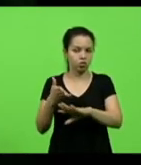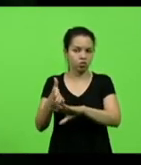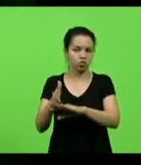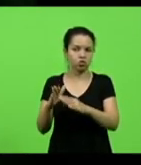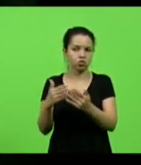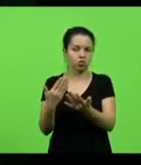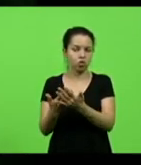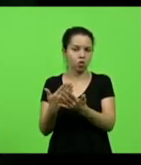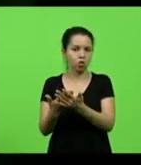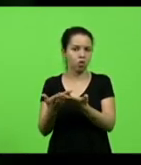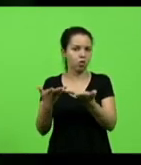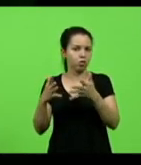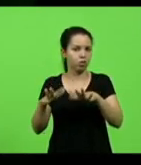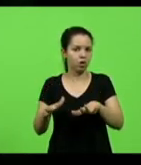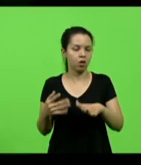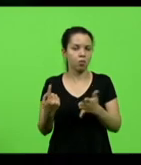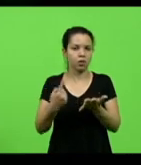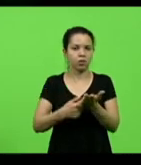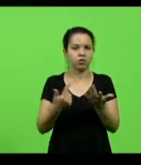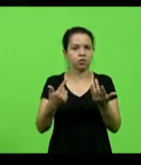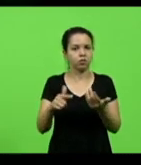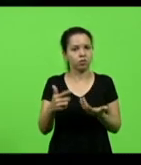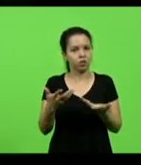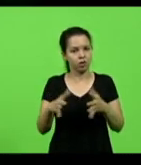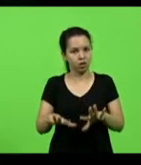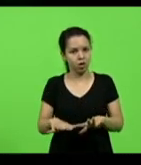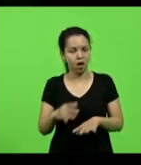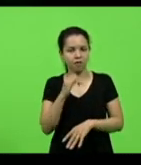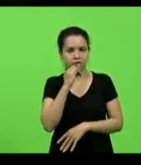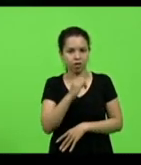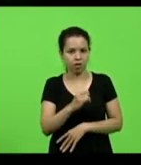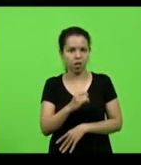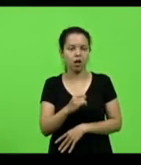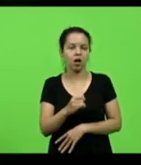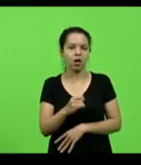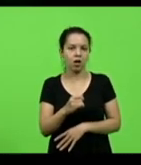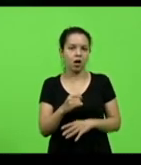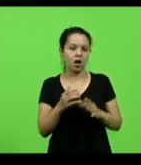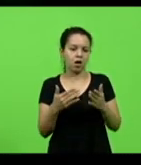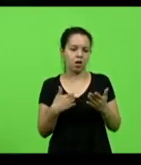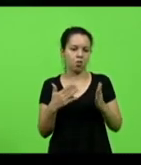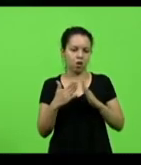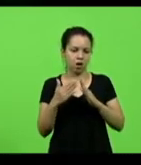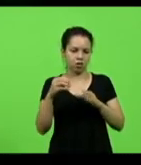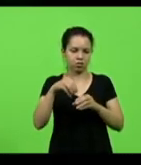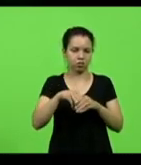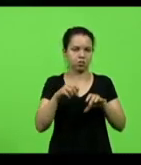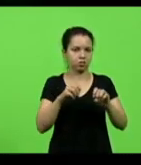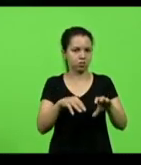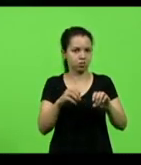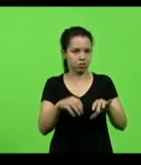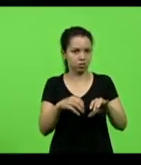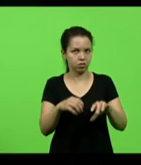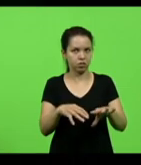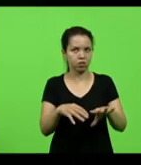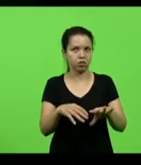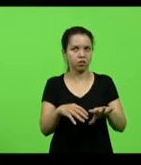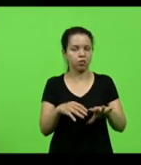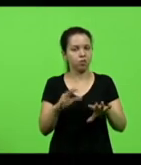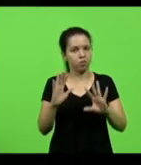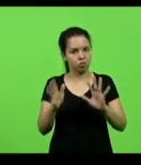ter compromisso, e aí dizer que está aplicando a educação domiciliar, como um caso daquele que